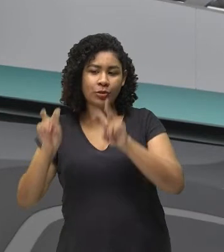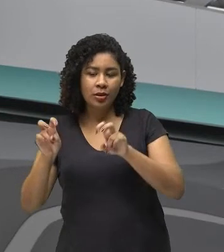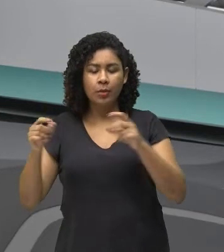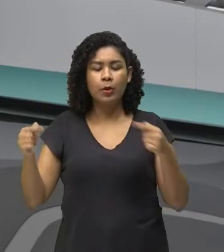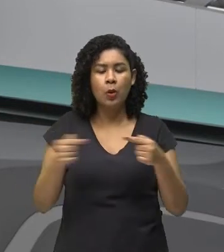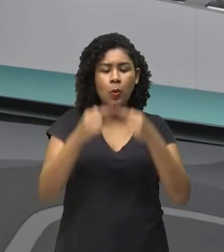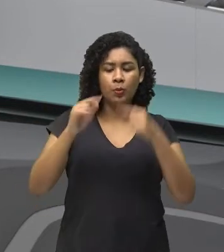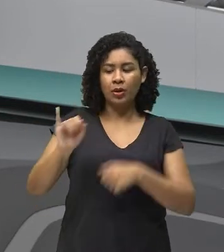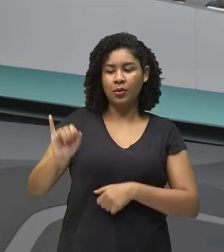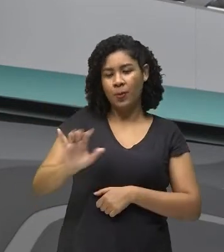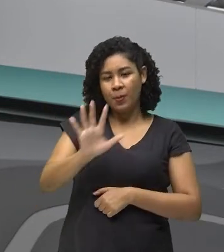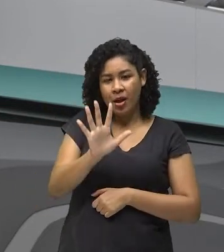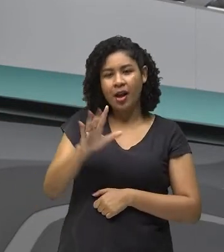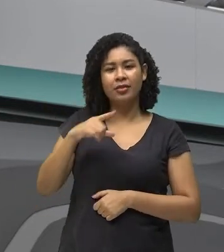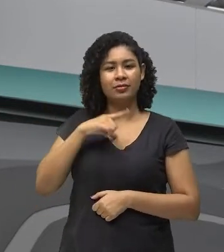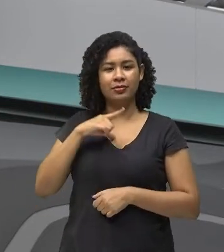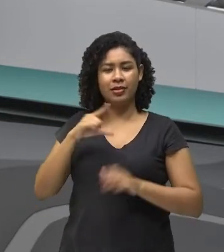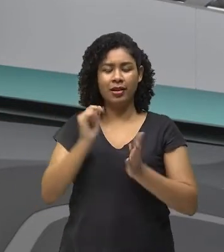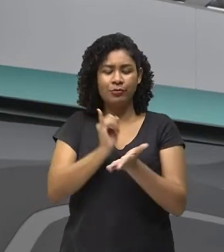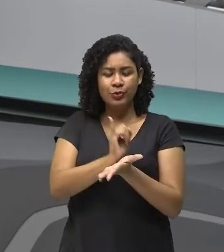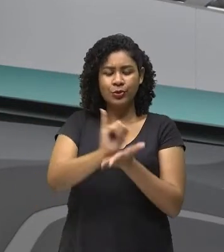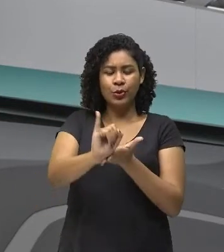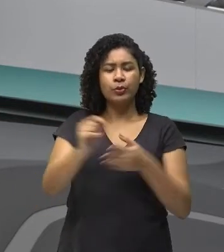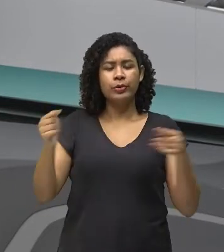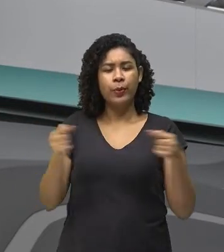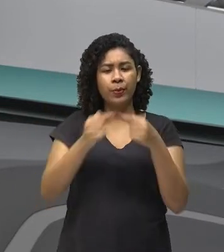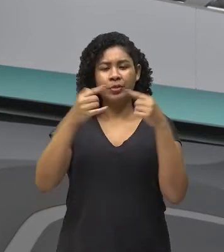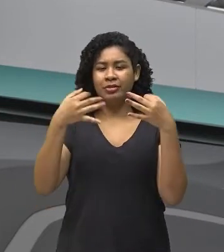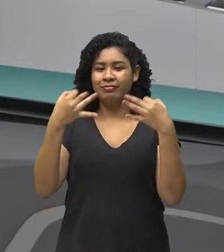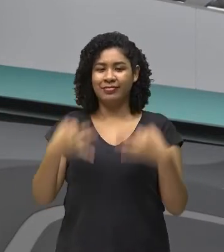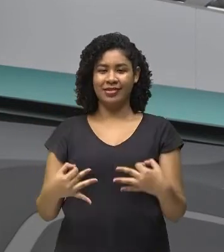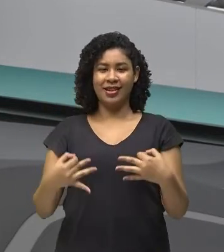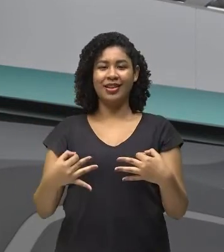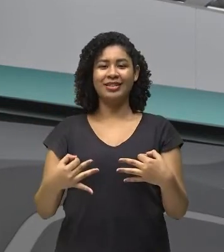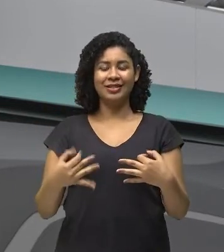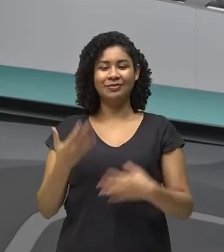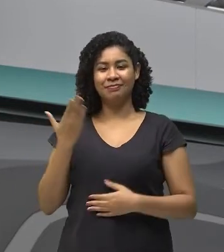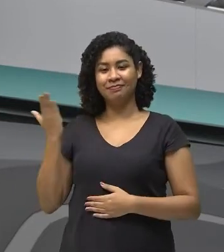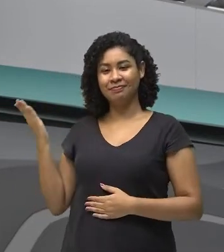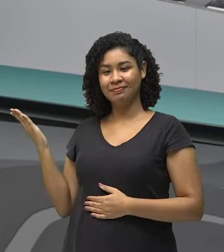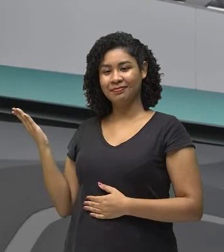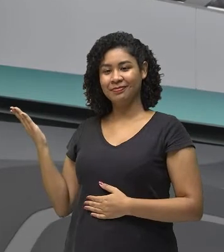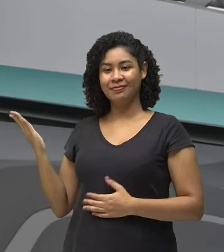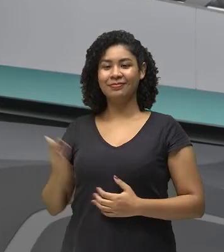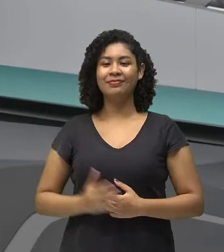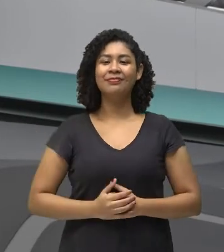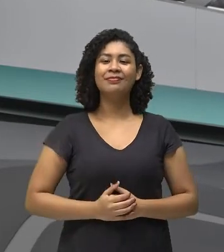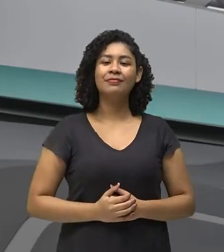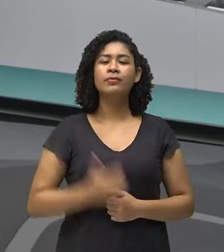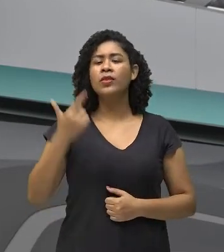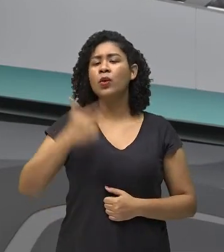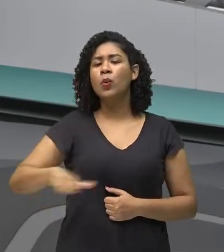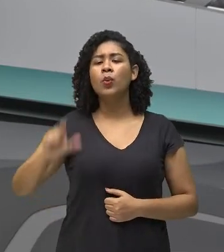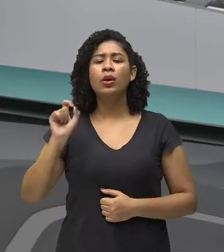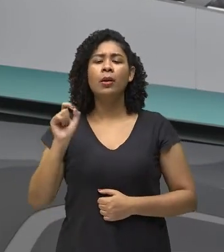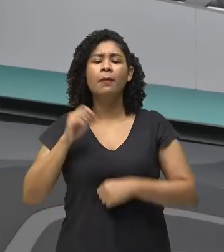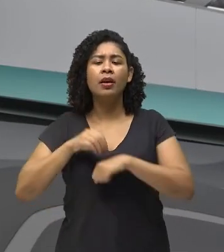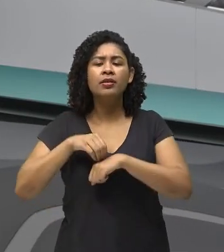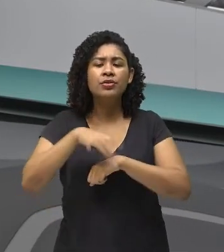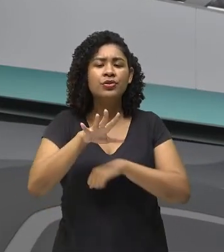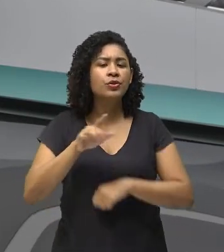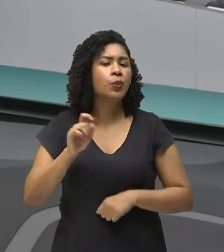nossa imagem. Então, também tem tudo a ver aqui com o subtítulo e a introdução. O que mais? Vamos dar uma olhada lá